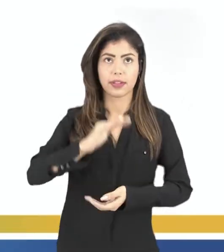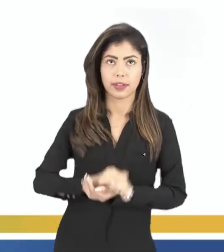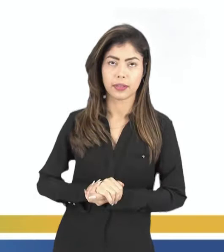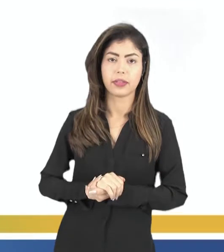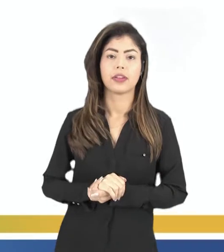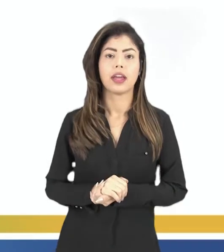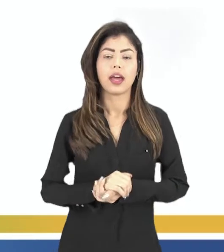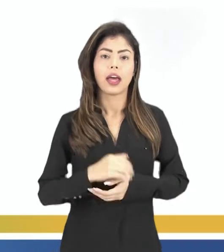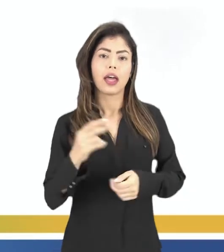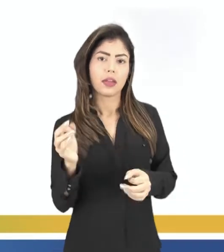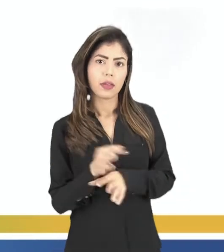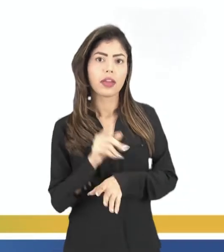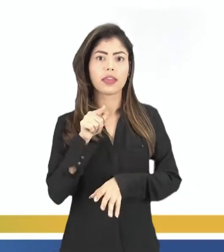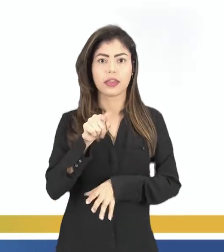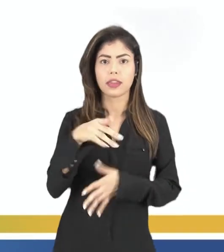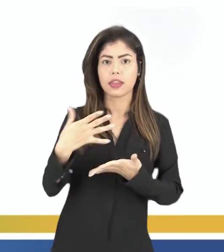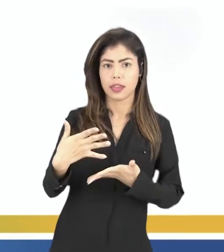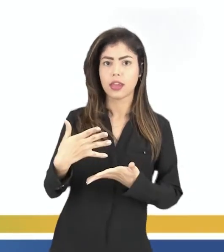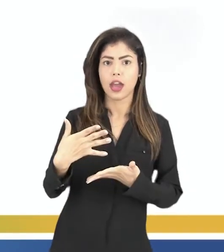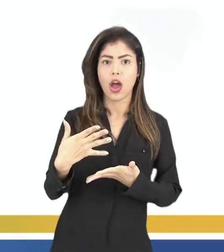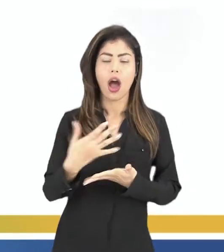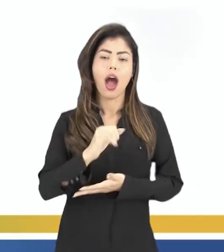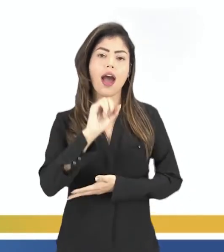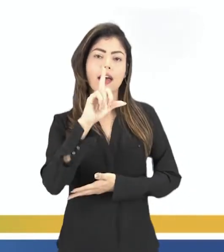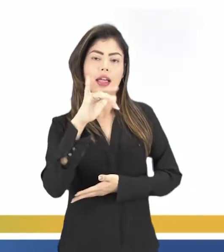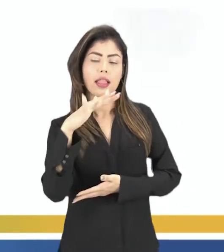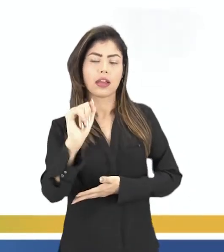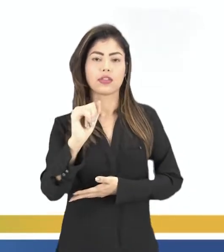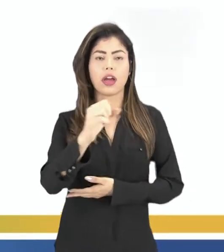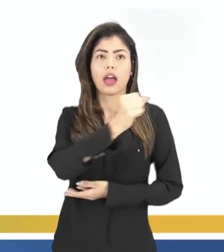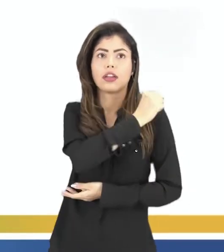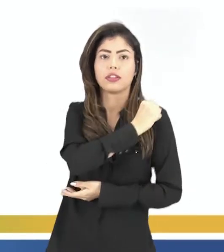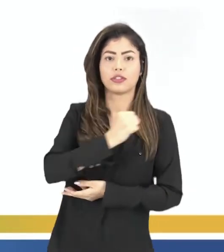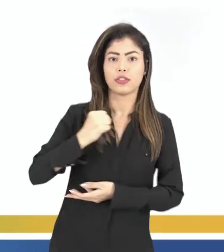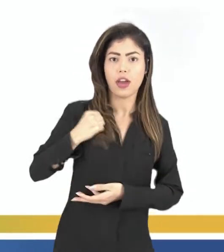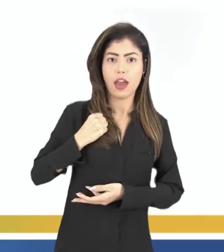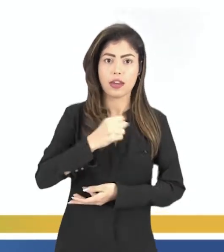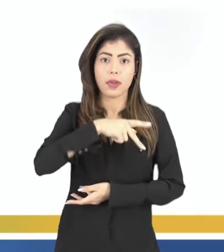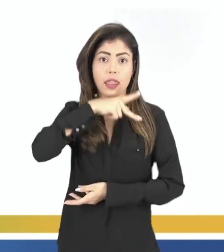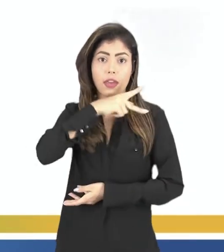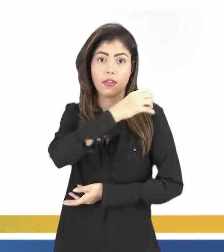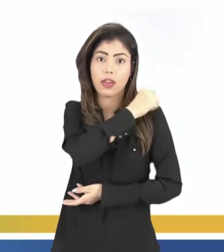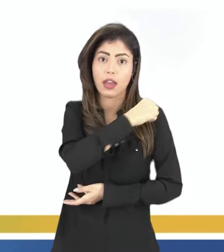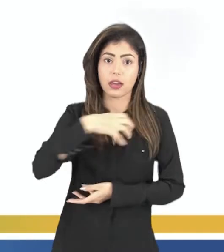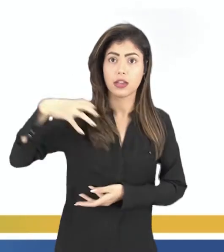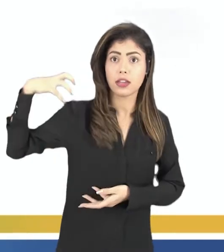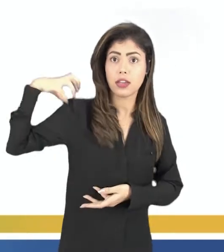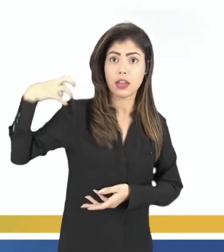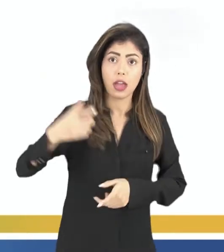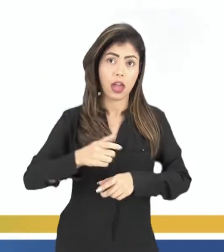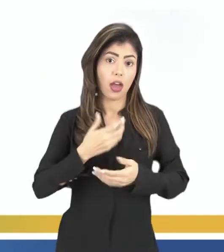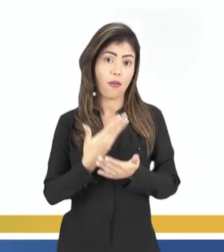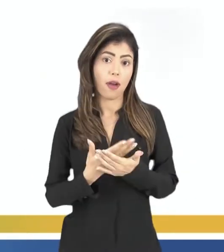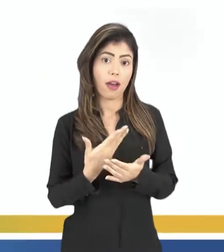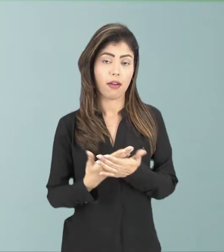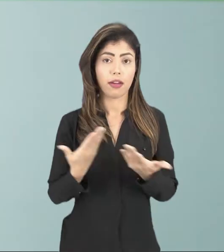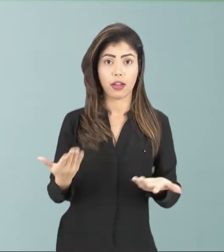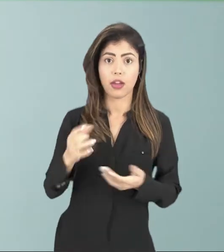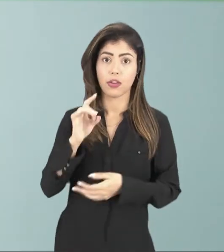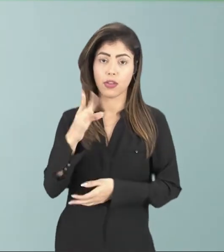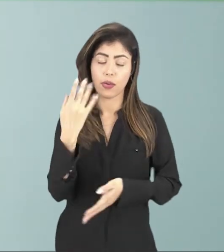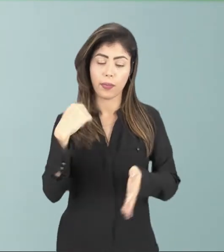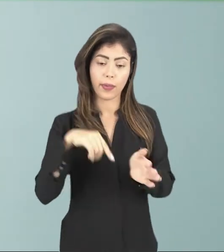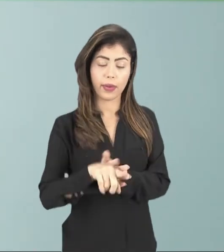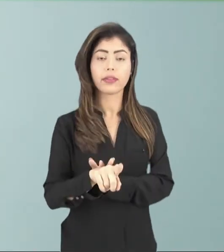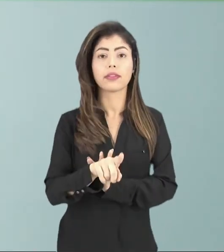estudar os filósofos clássicos gregos, Sócrates, Platão e Aristóteles. É uma aula só com questões